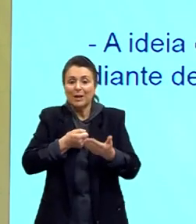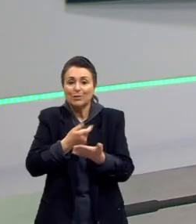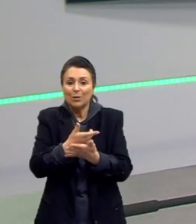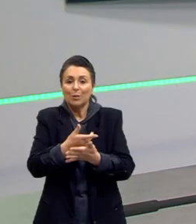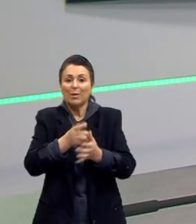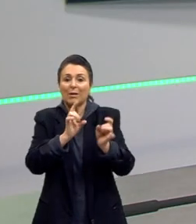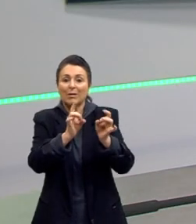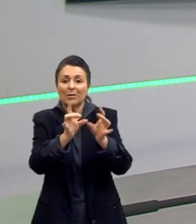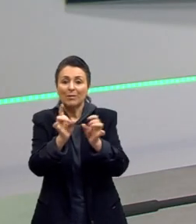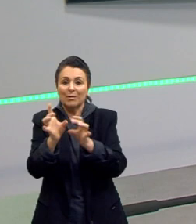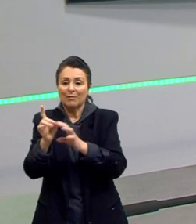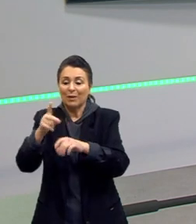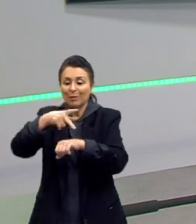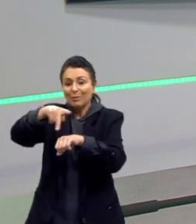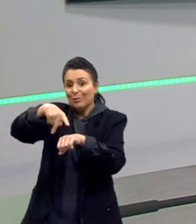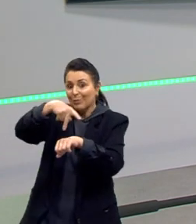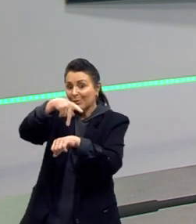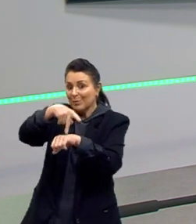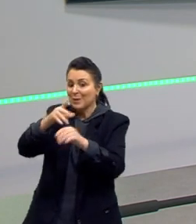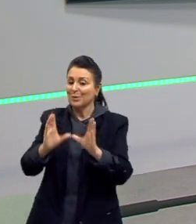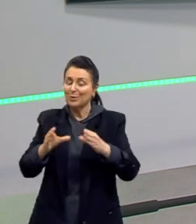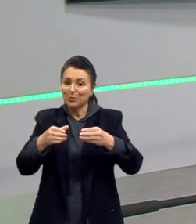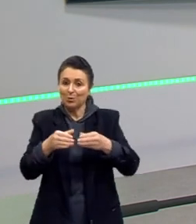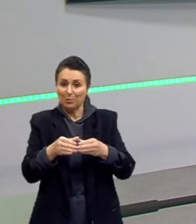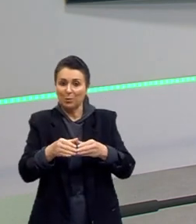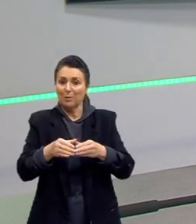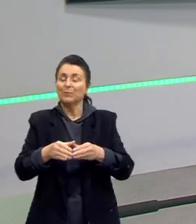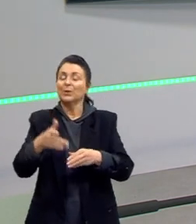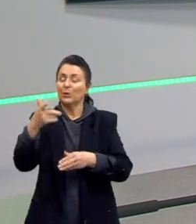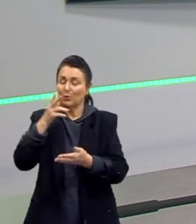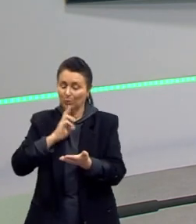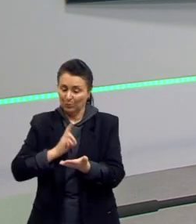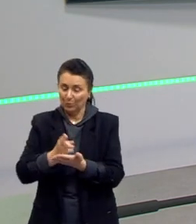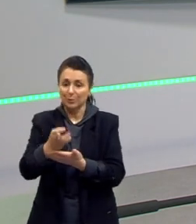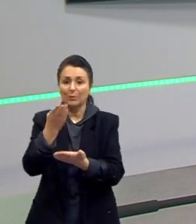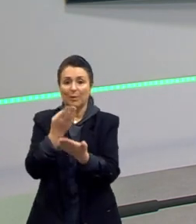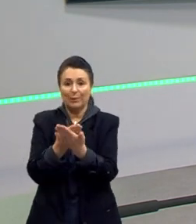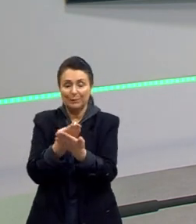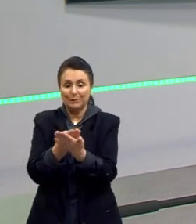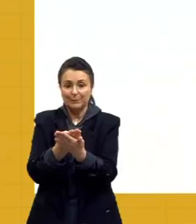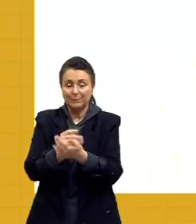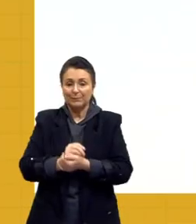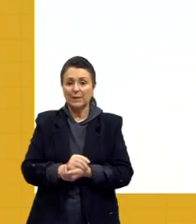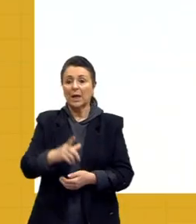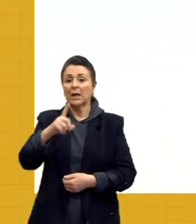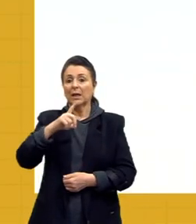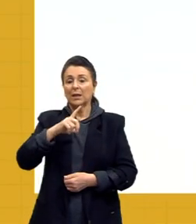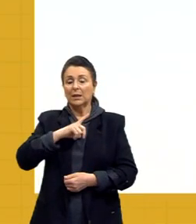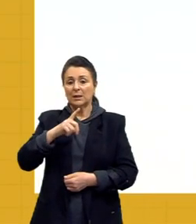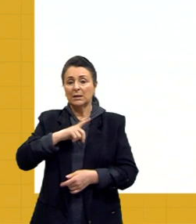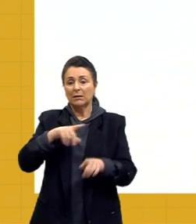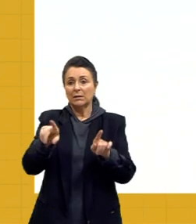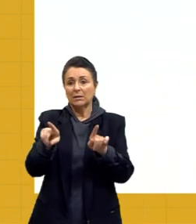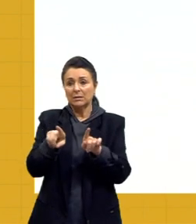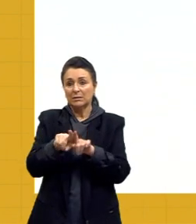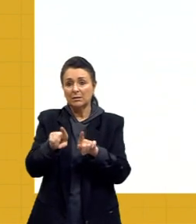tá meninas e meninos vou passar agora mais o slide Zinho E aí tem os